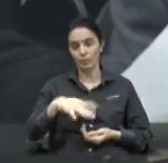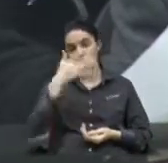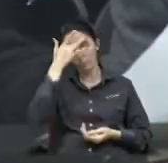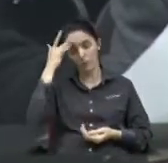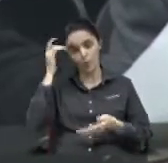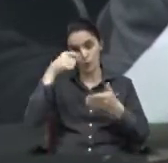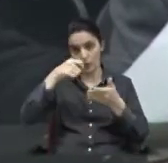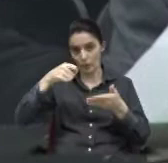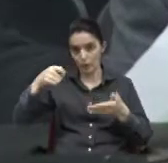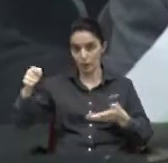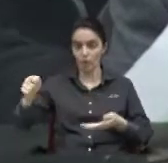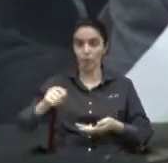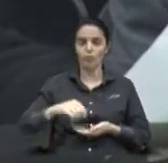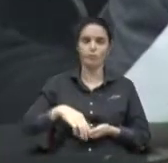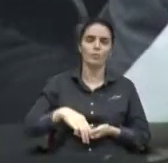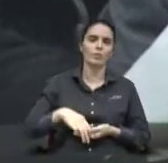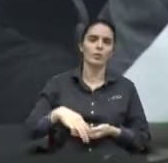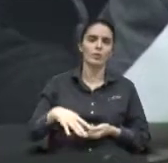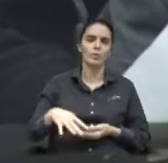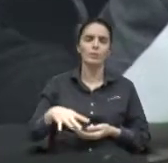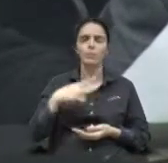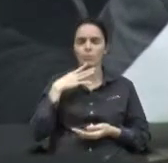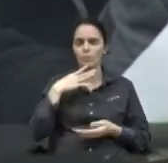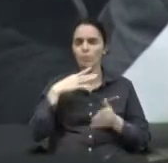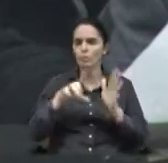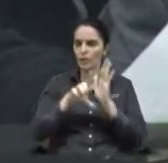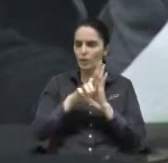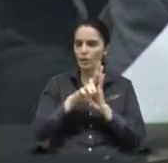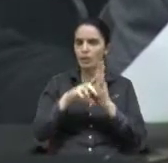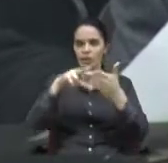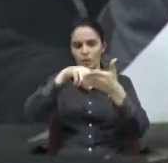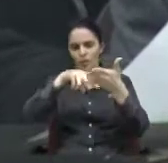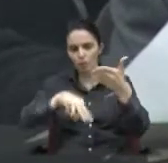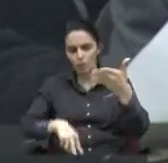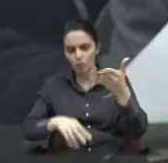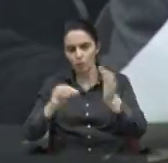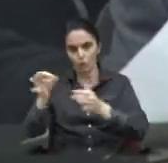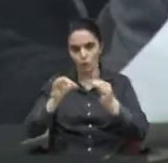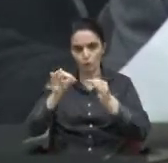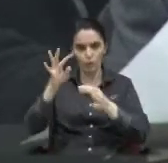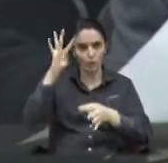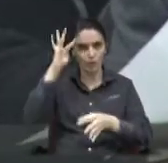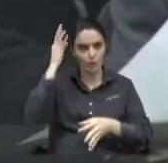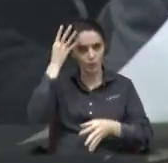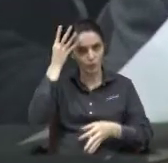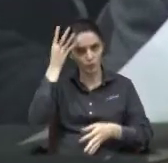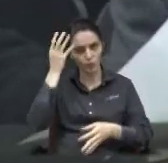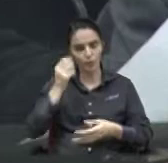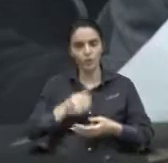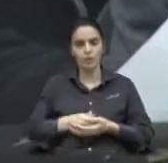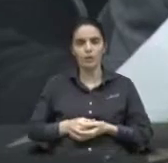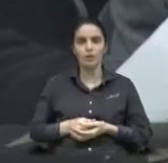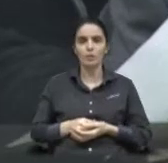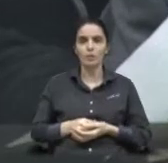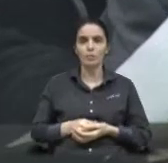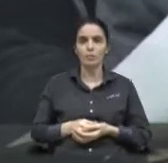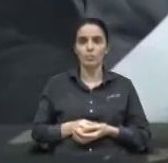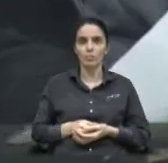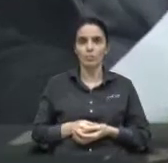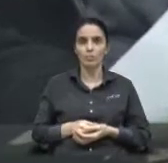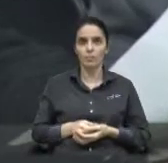legais e regimentais, procedi ao exame do presente projeto de resolução indicado acima.